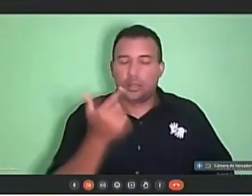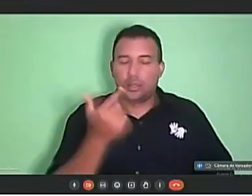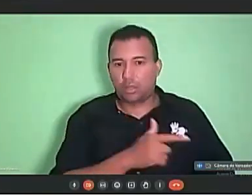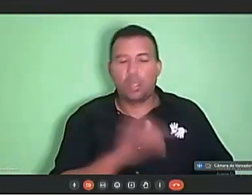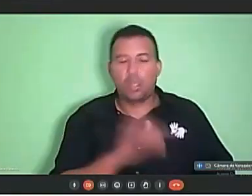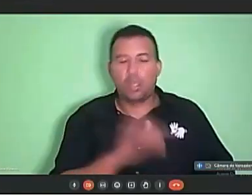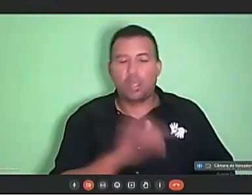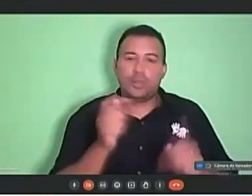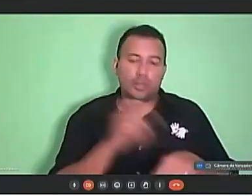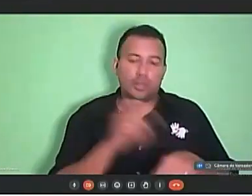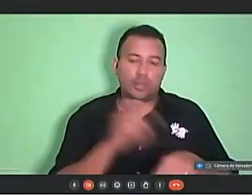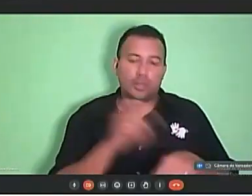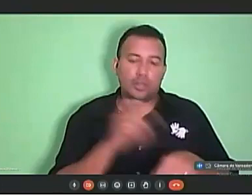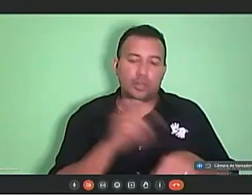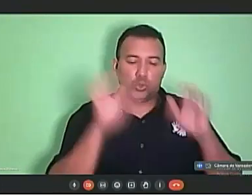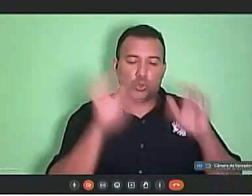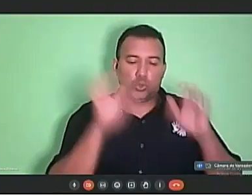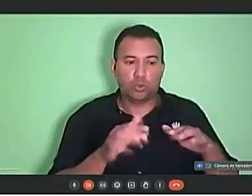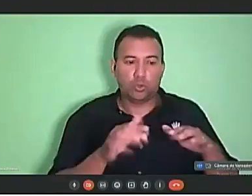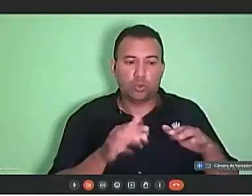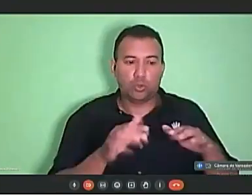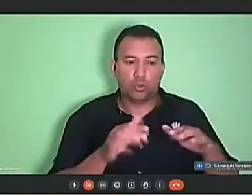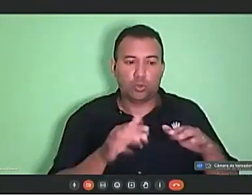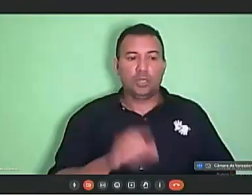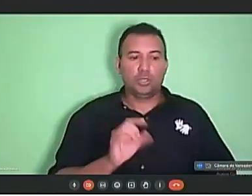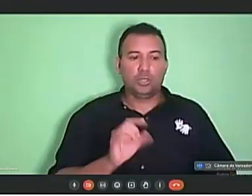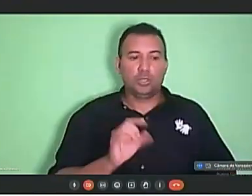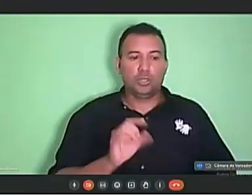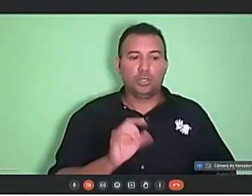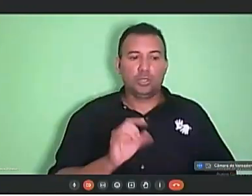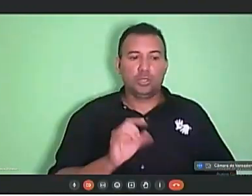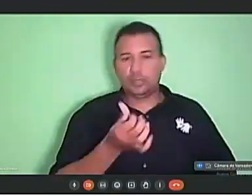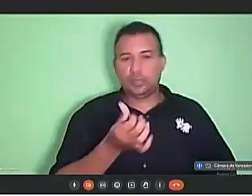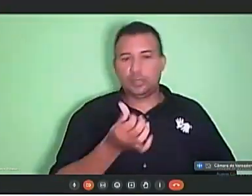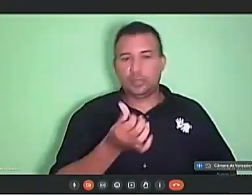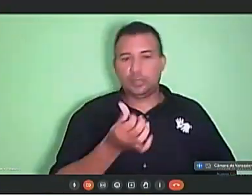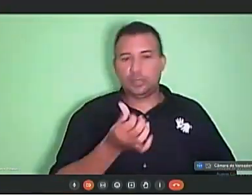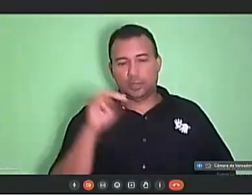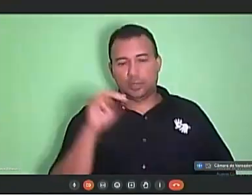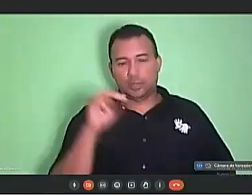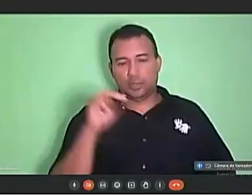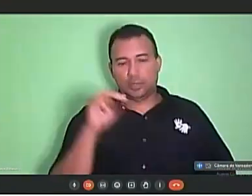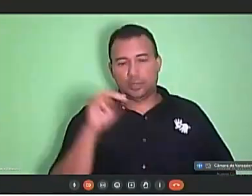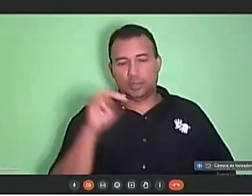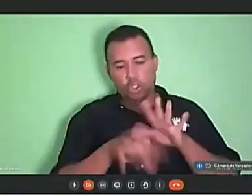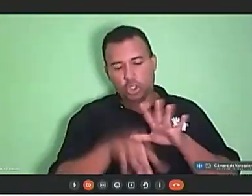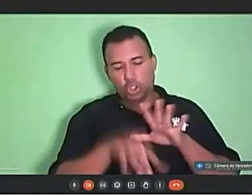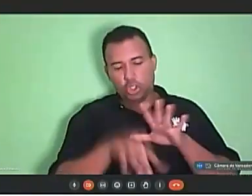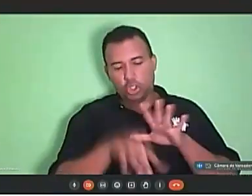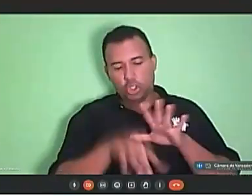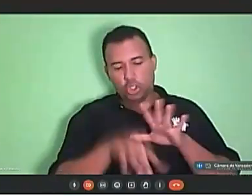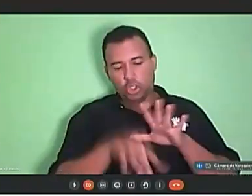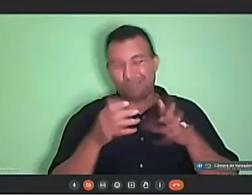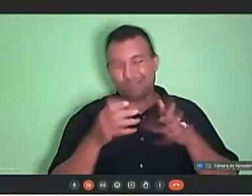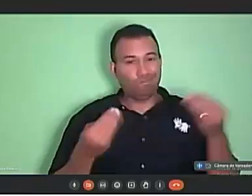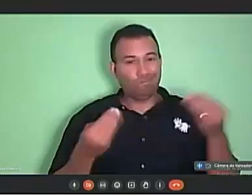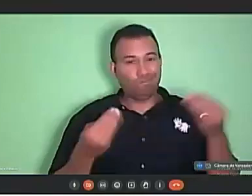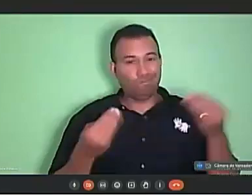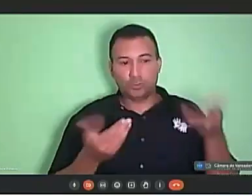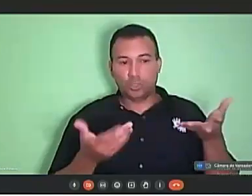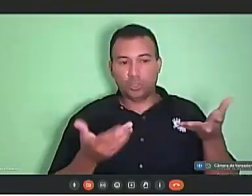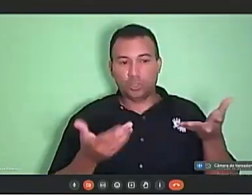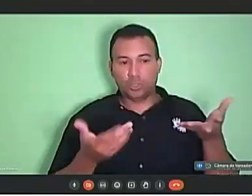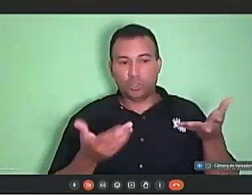muito grande para tirar 60 centímetros de uma enchente grande aqui. Não satisfeito com isso, daí nós, no Centro de